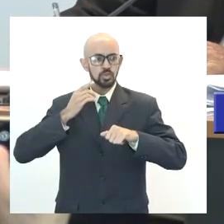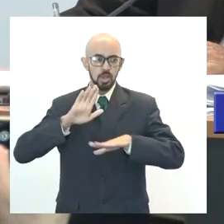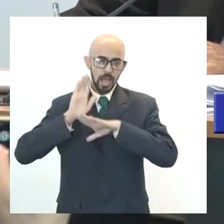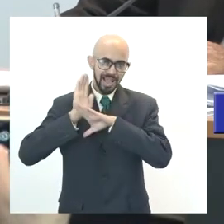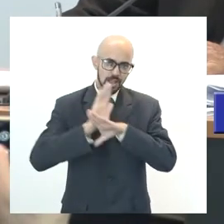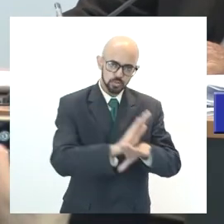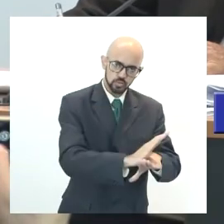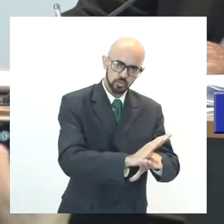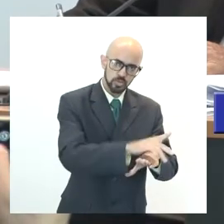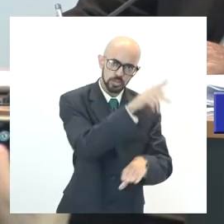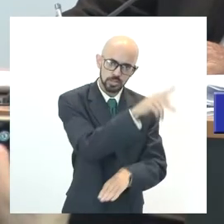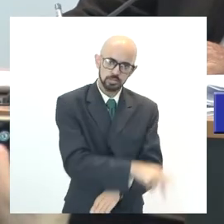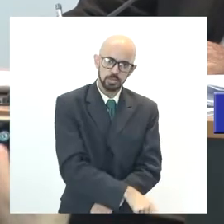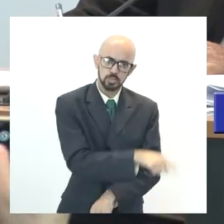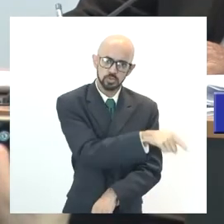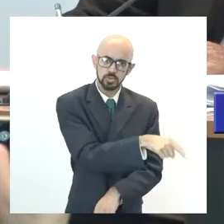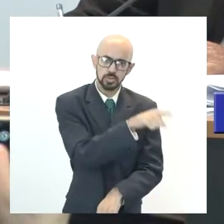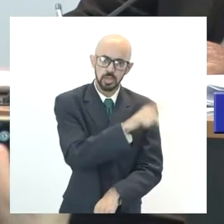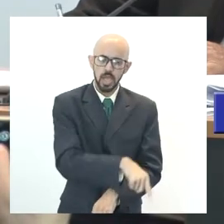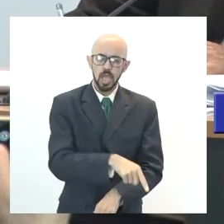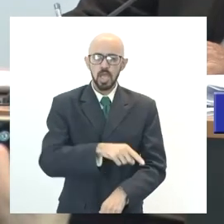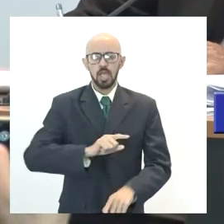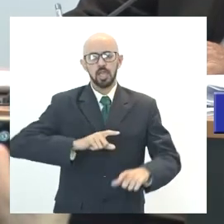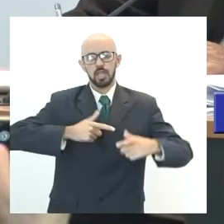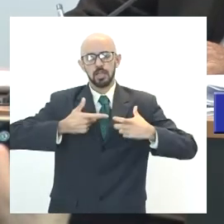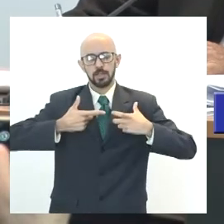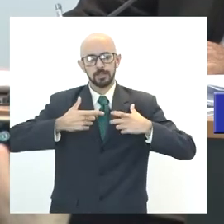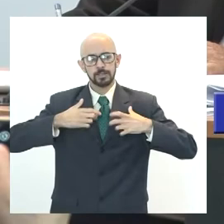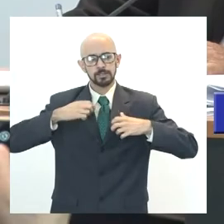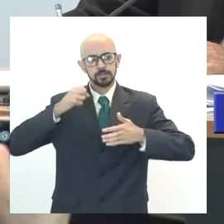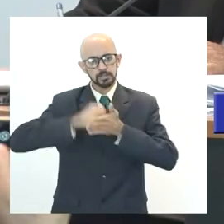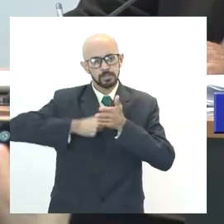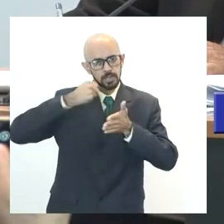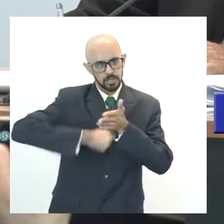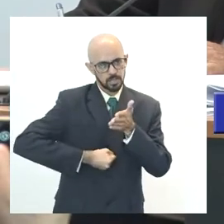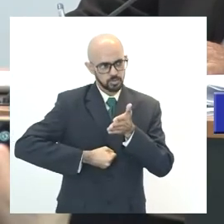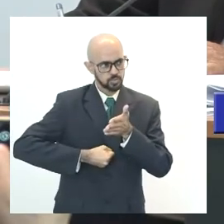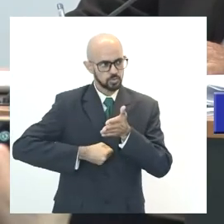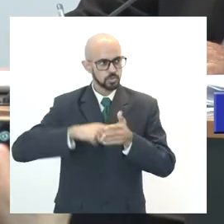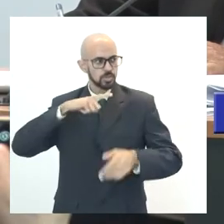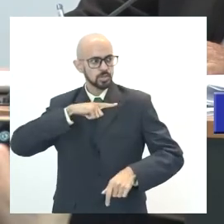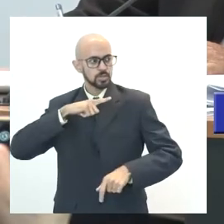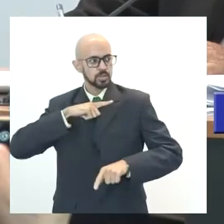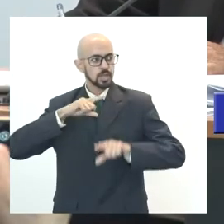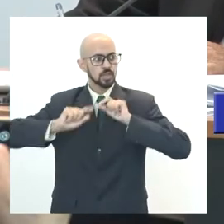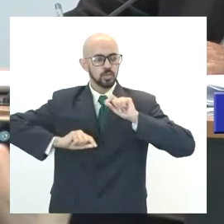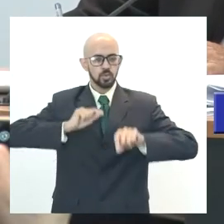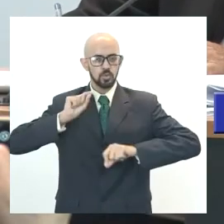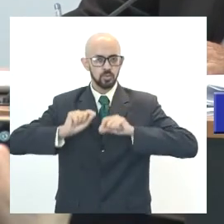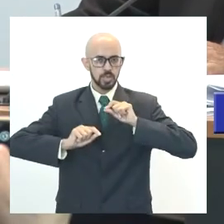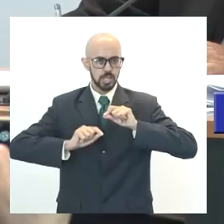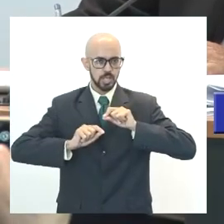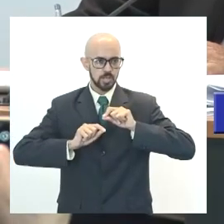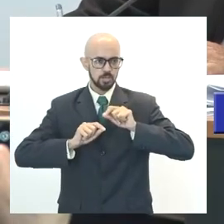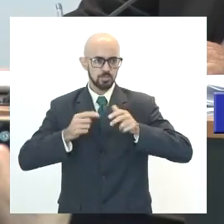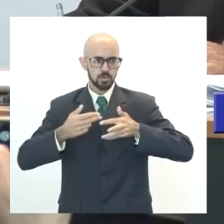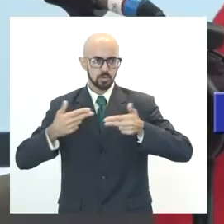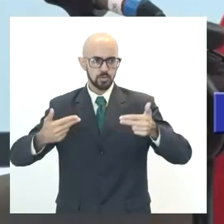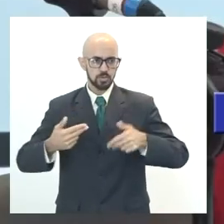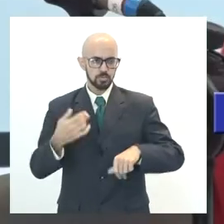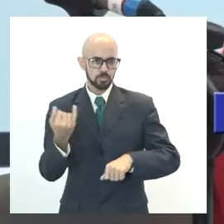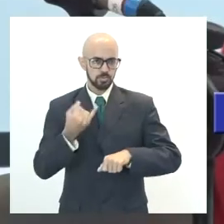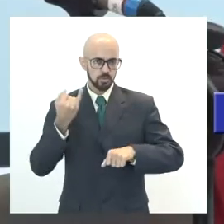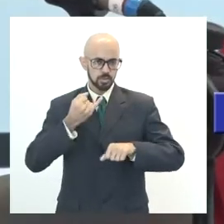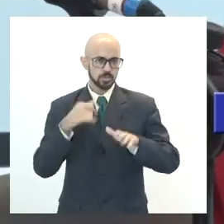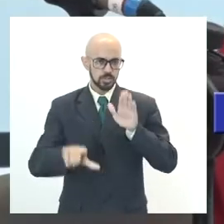mulheres guerreiros e guerreiras e tem uma situação dessa lei 13954 que já conversei com o